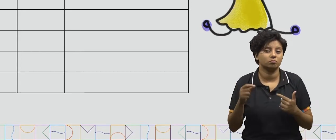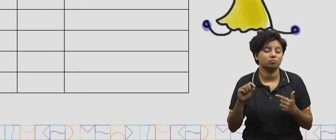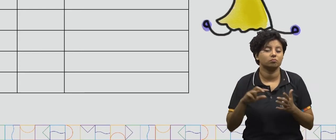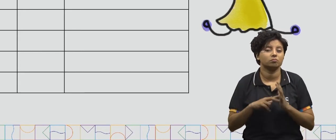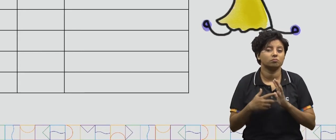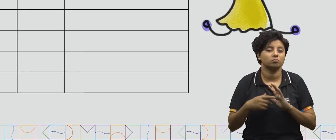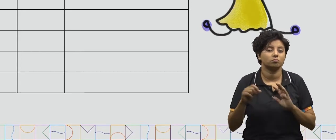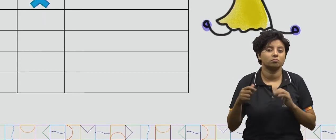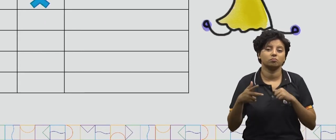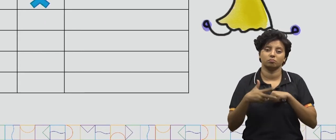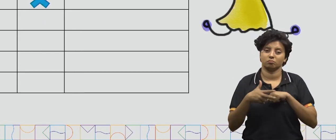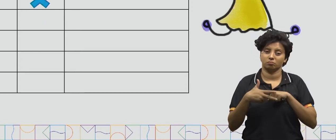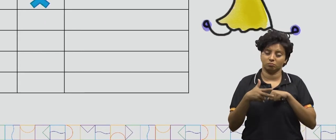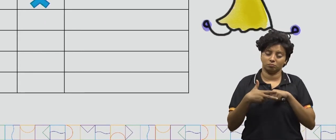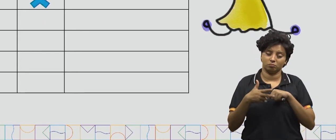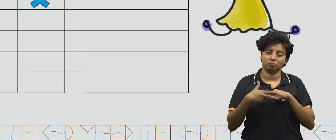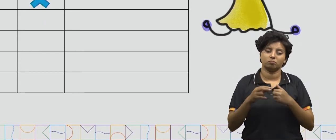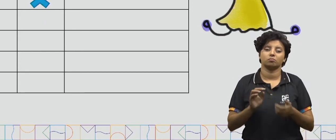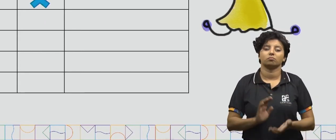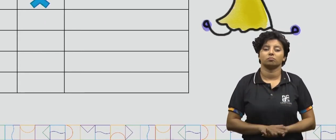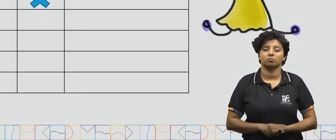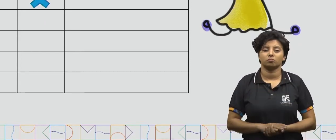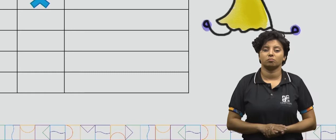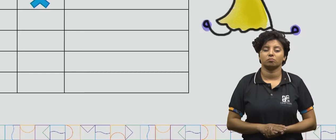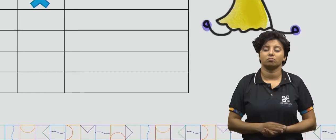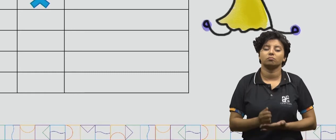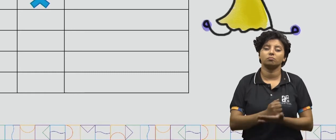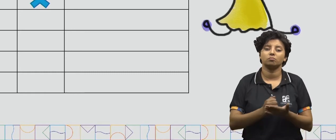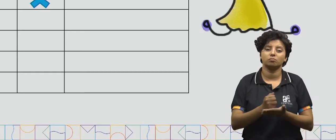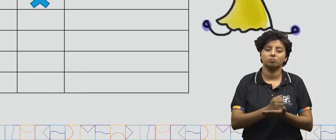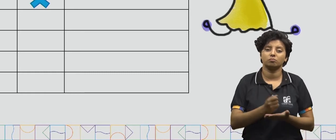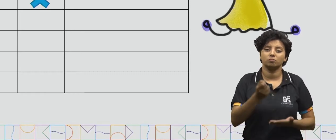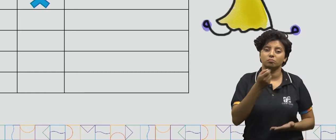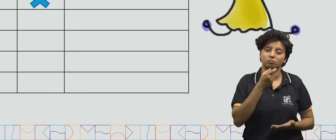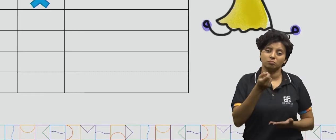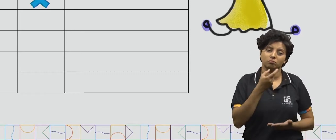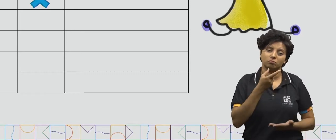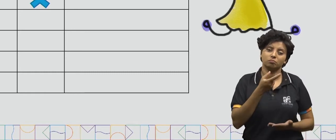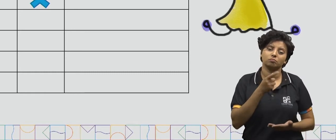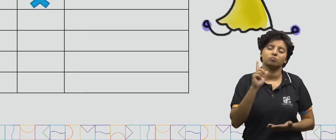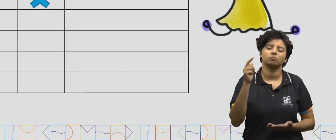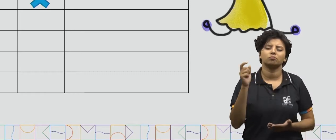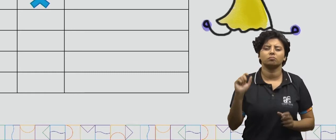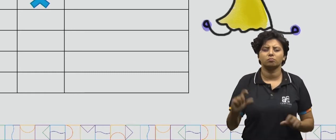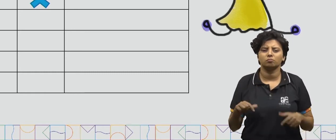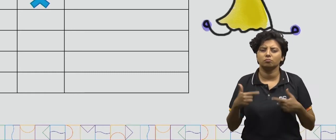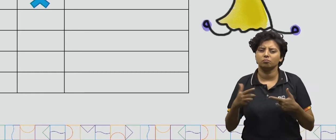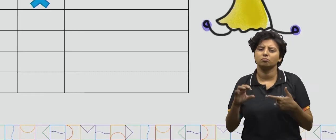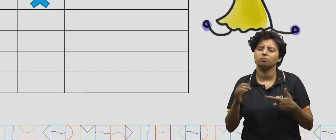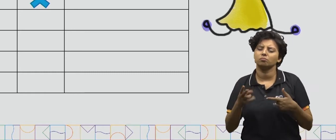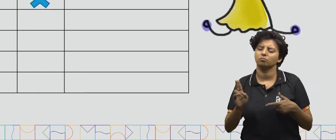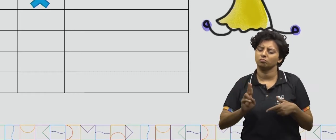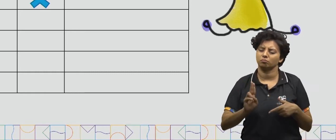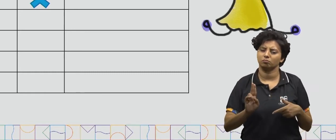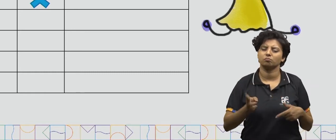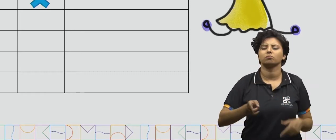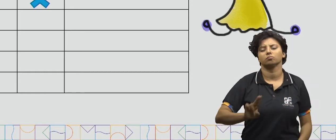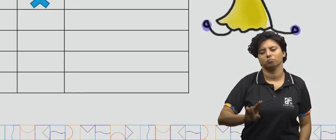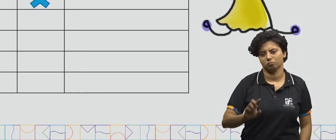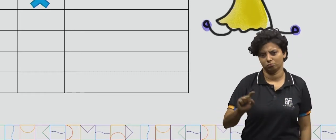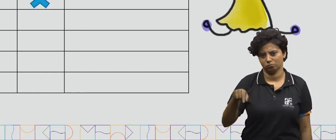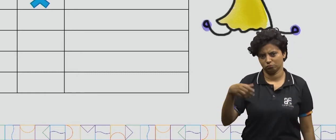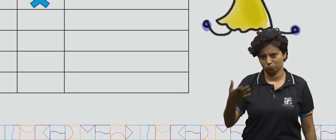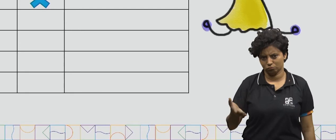Ou seja, é um verbo. E a palavra remédio, ela indica uma ação ou dá nome a algo? Dá nome